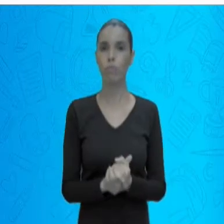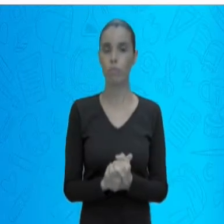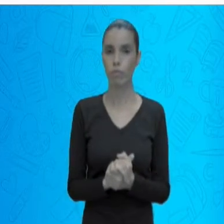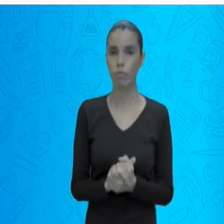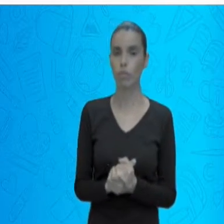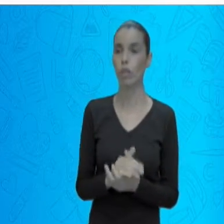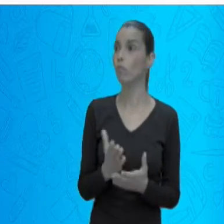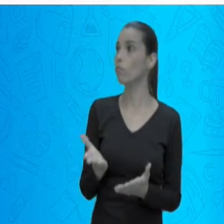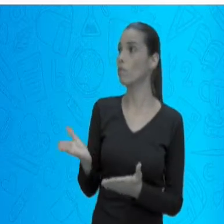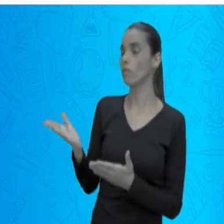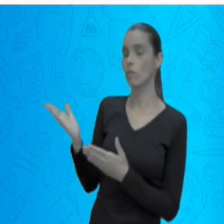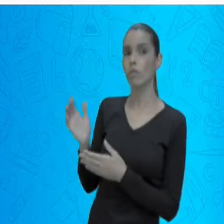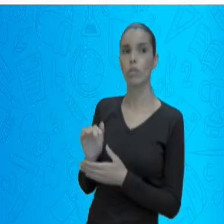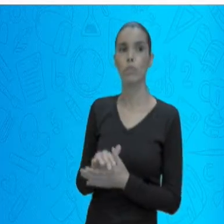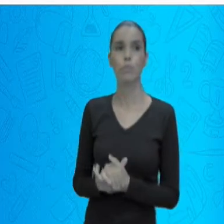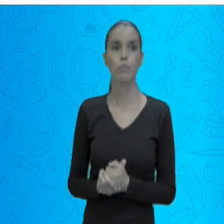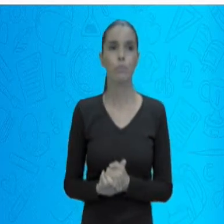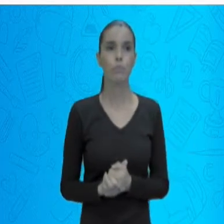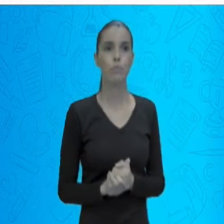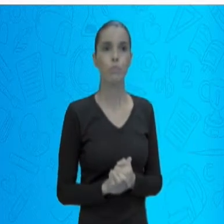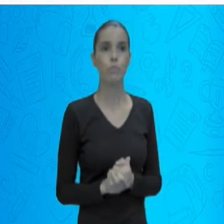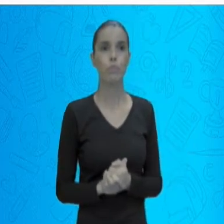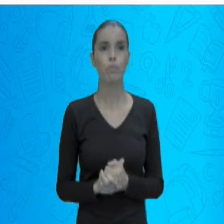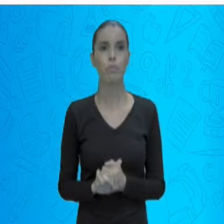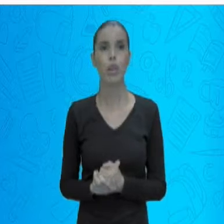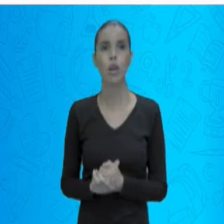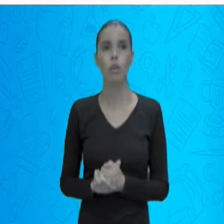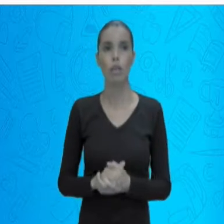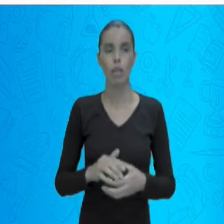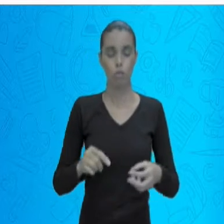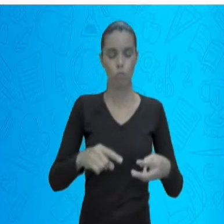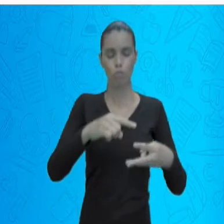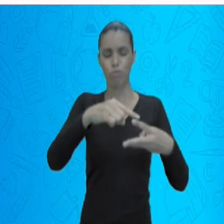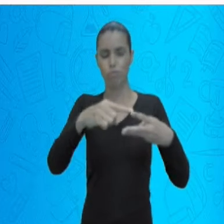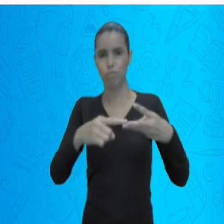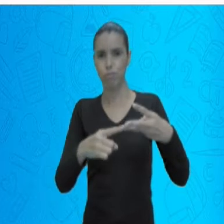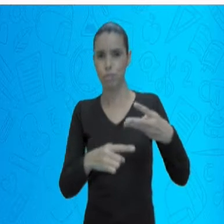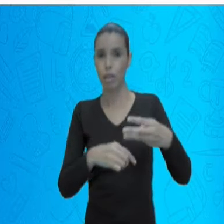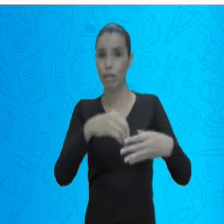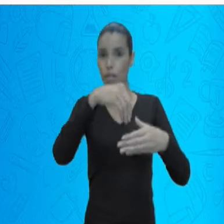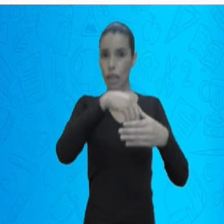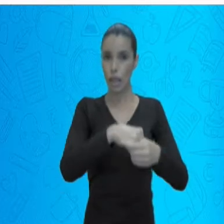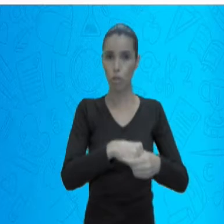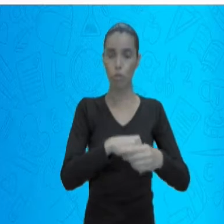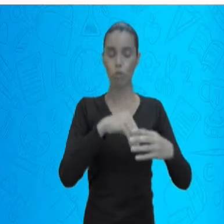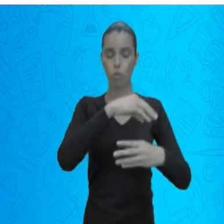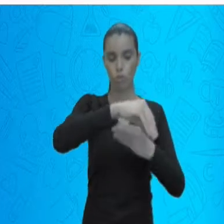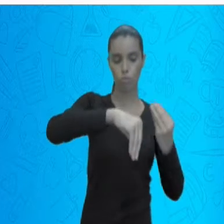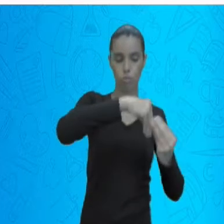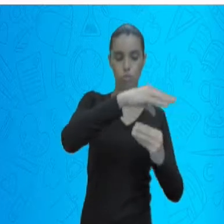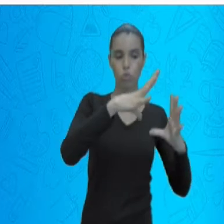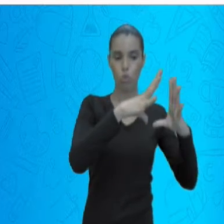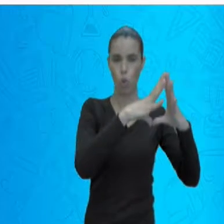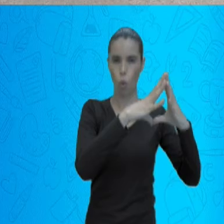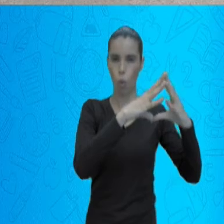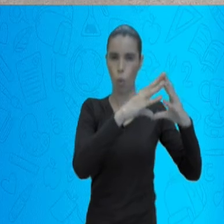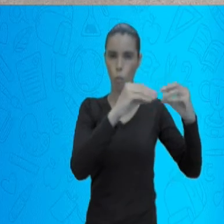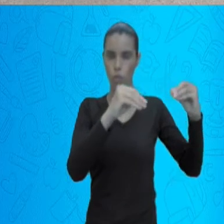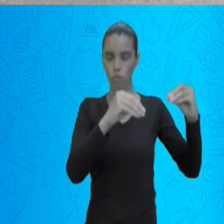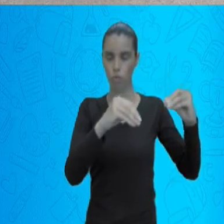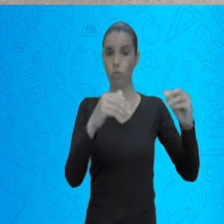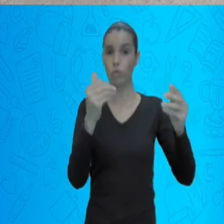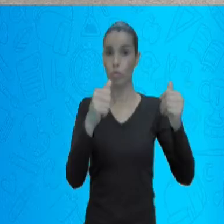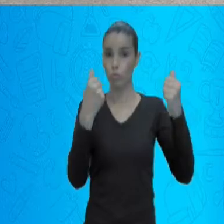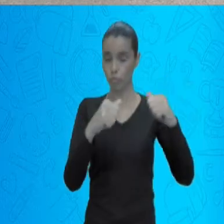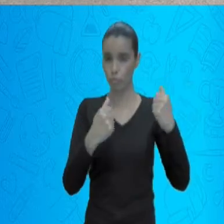solução, apresenta única fase e não tem como a gente distinguir